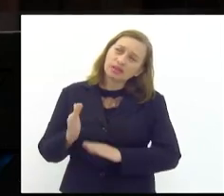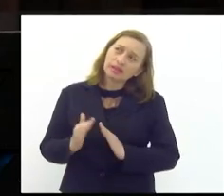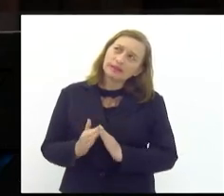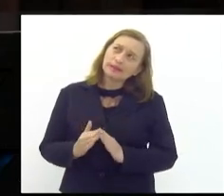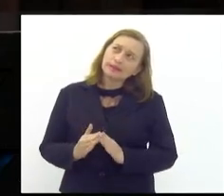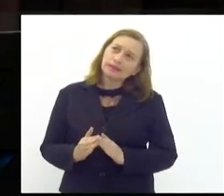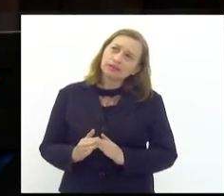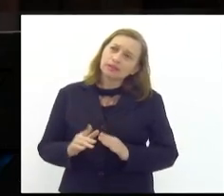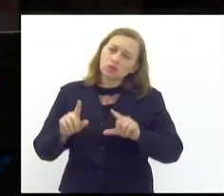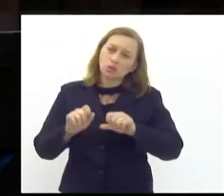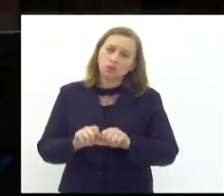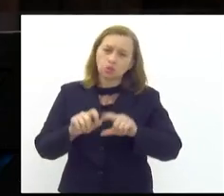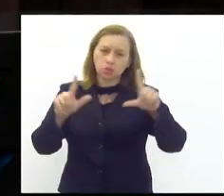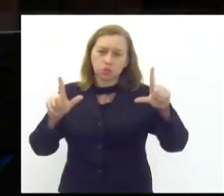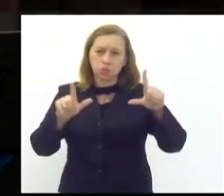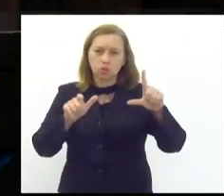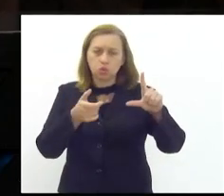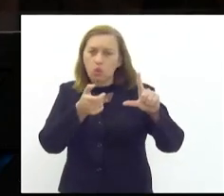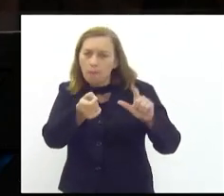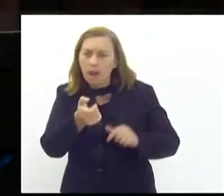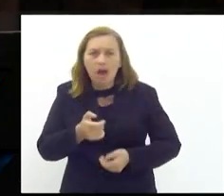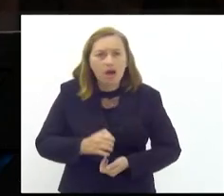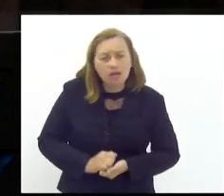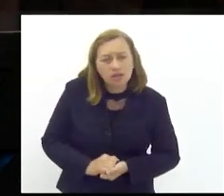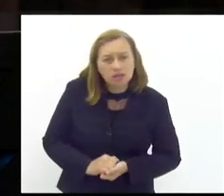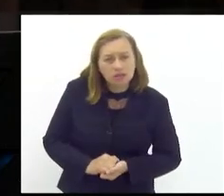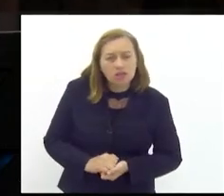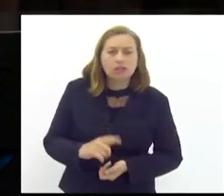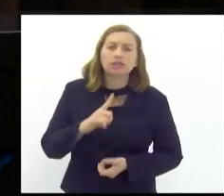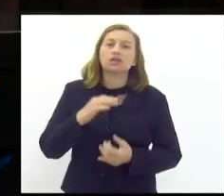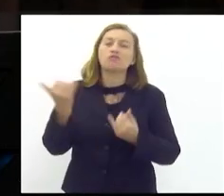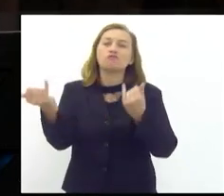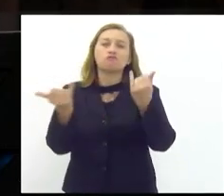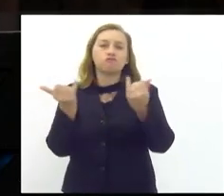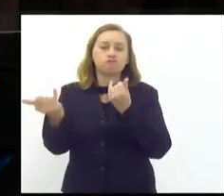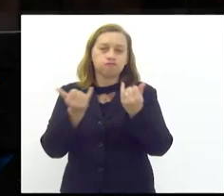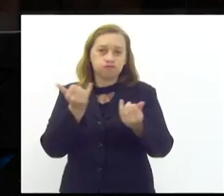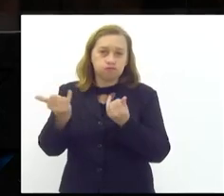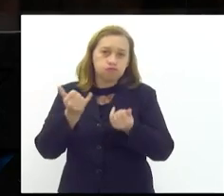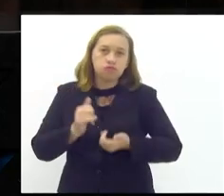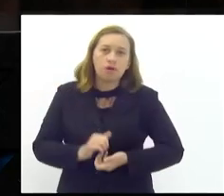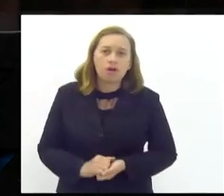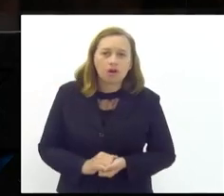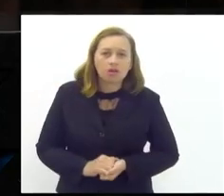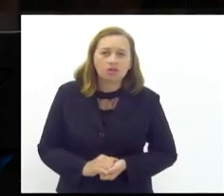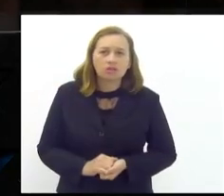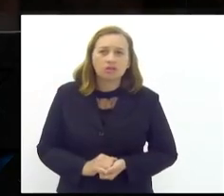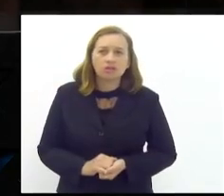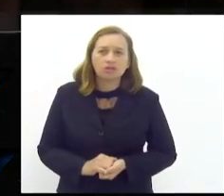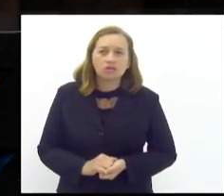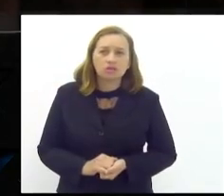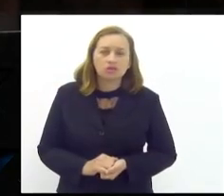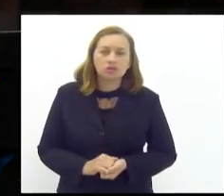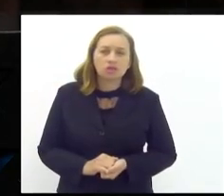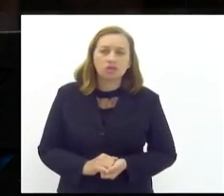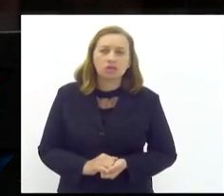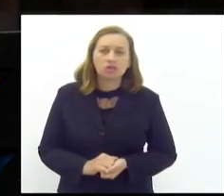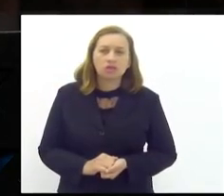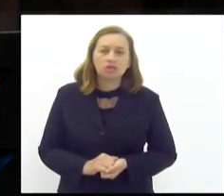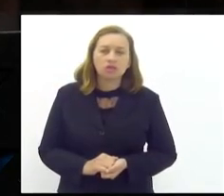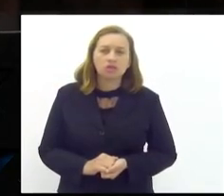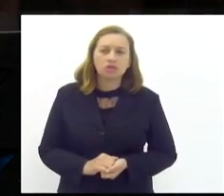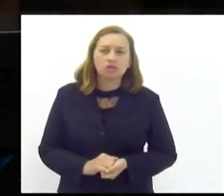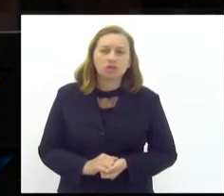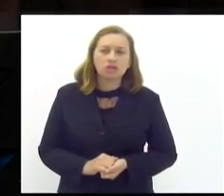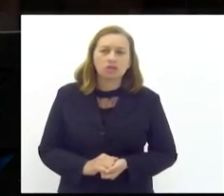liga um canal de TV aleatoriamente que tenha noticiário que este não seja